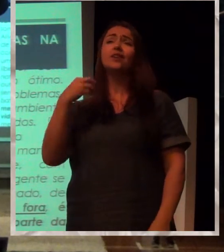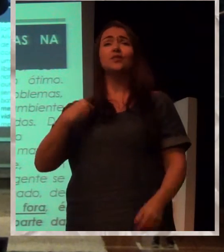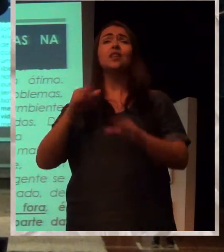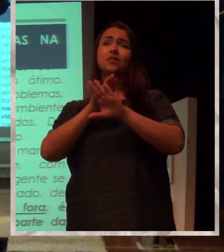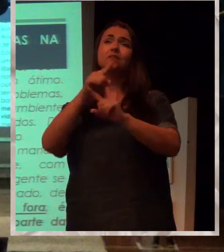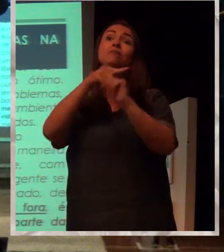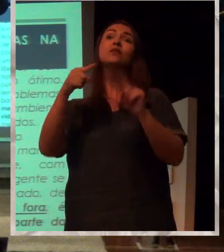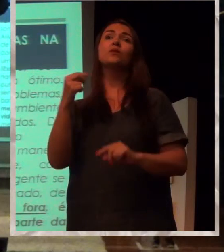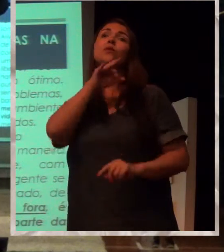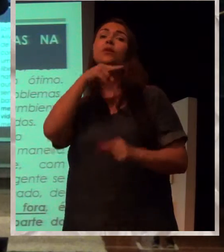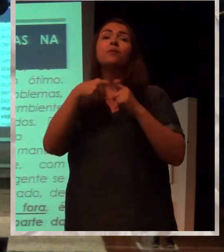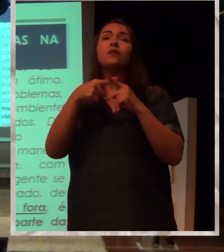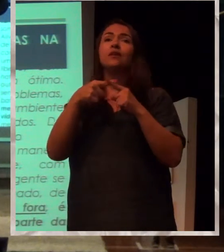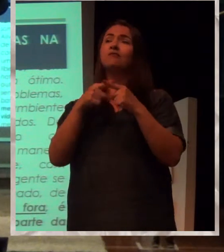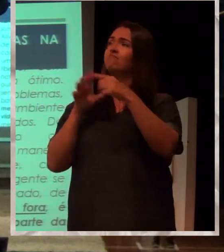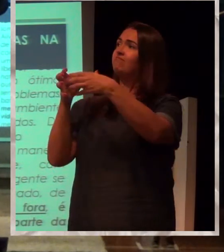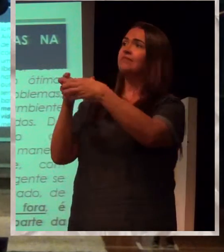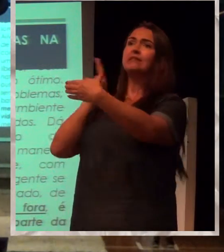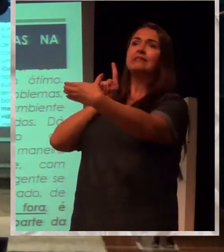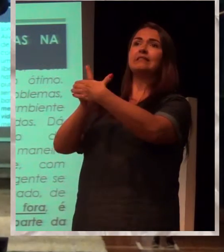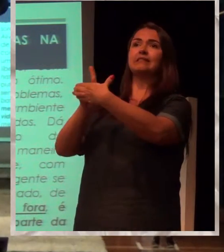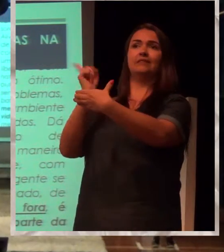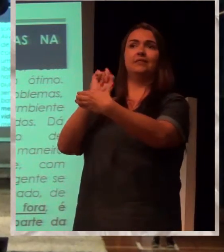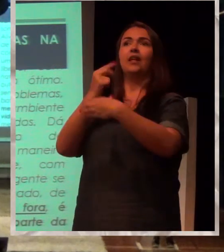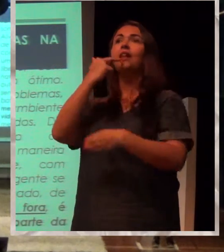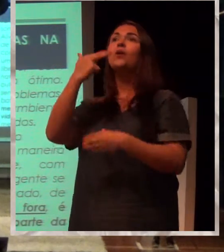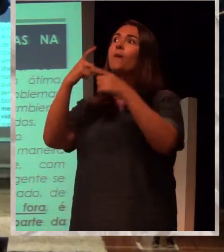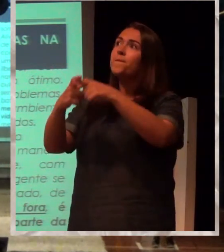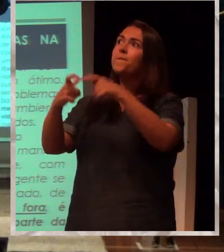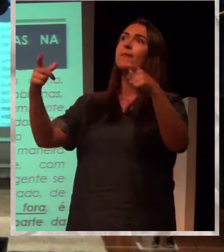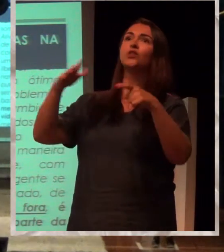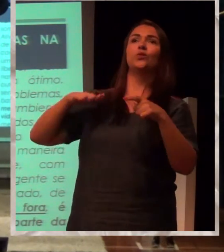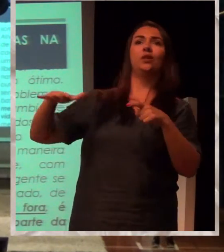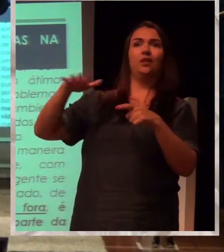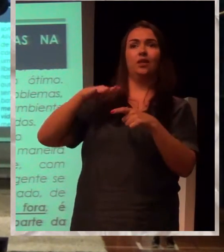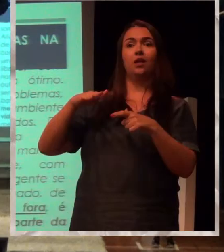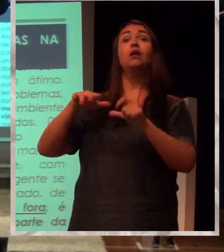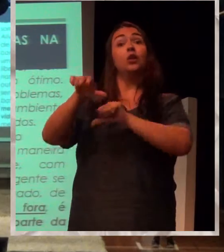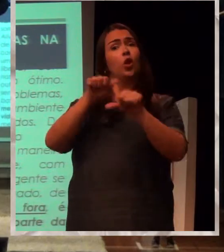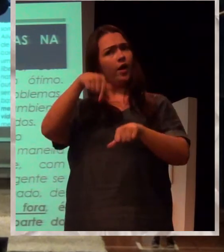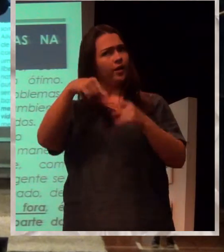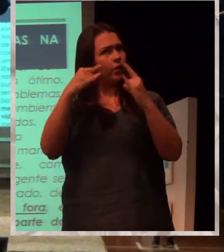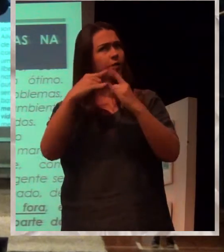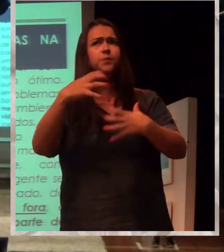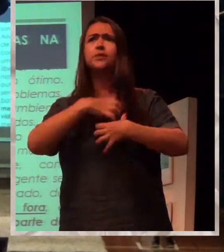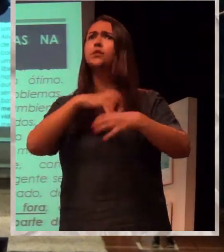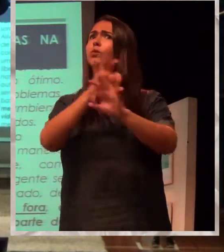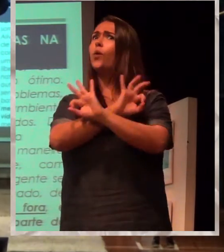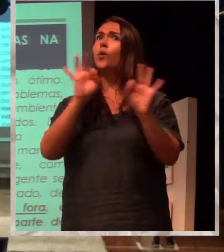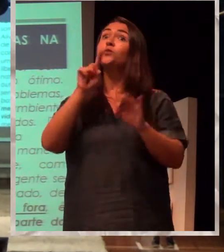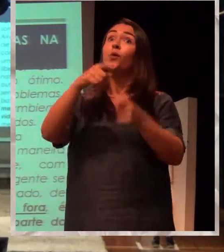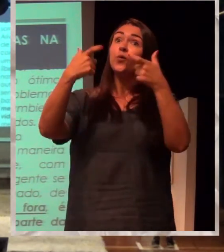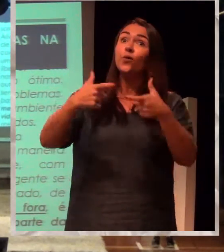porque ele não se insere nessa língua majoritária. E aqui no INES, não, eu me sinto ótimo. Então,